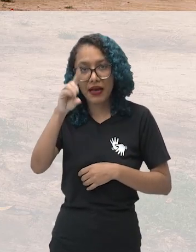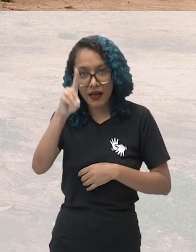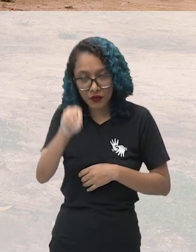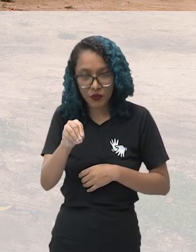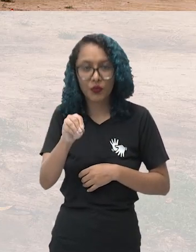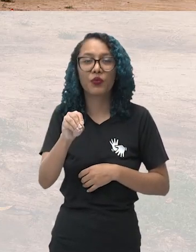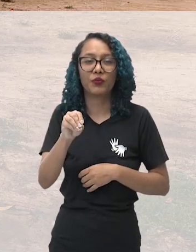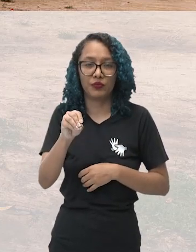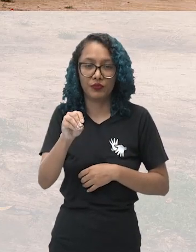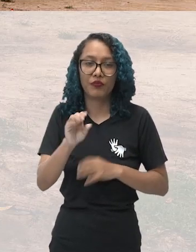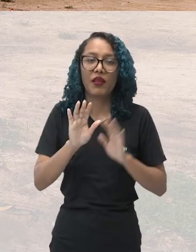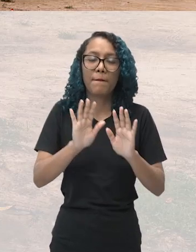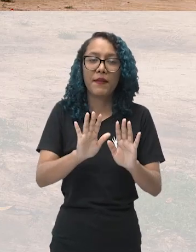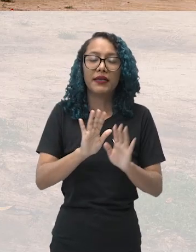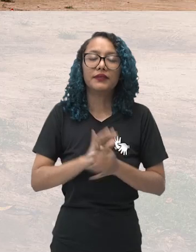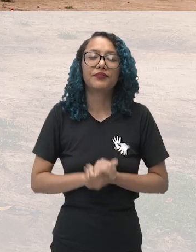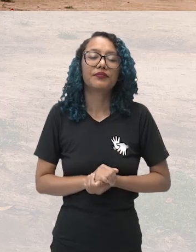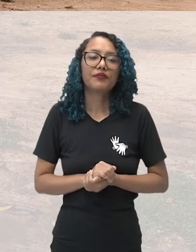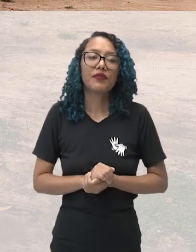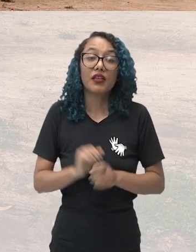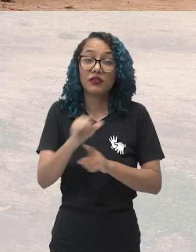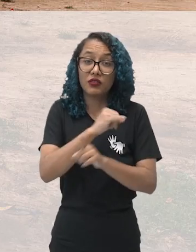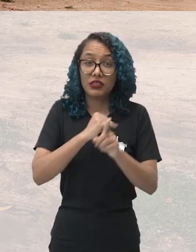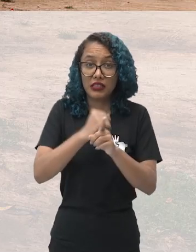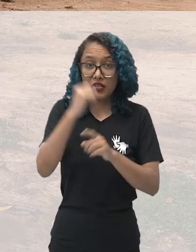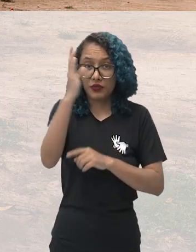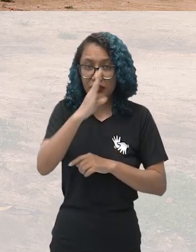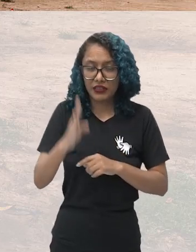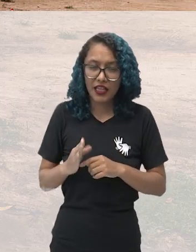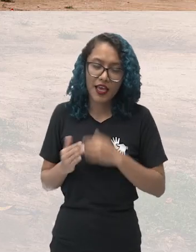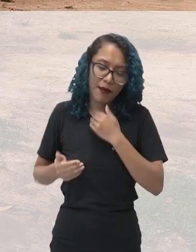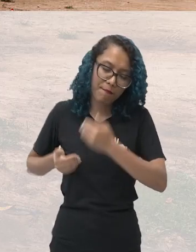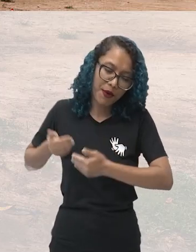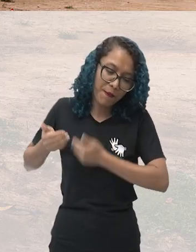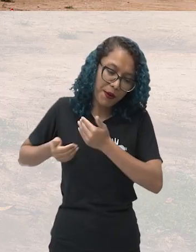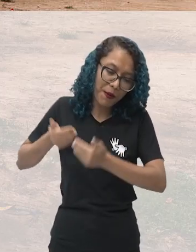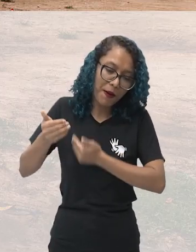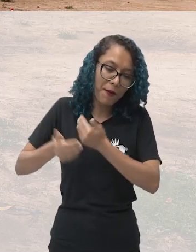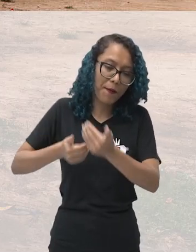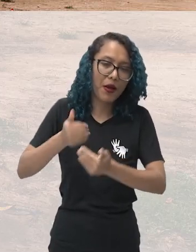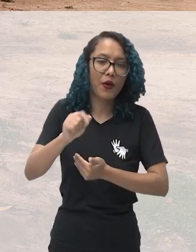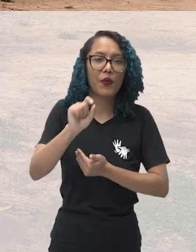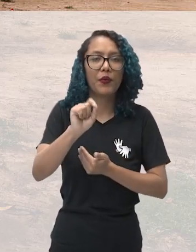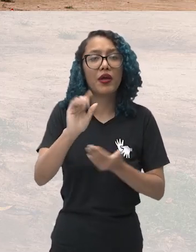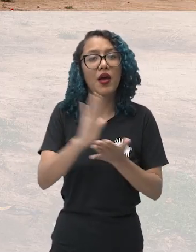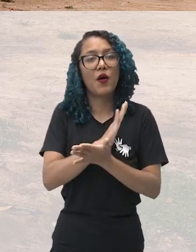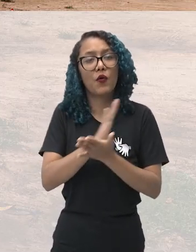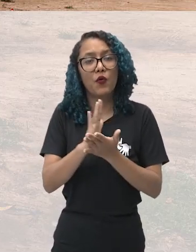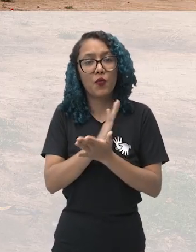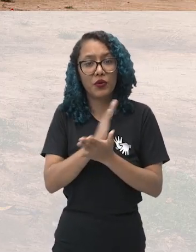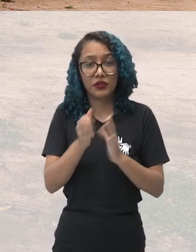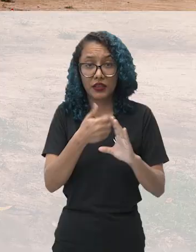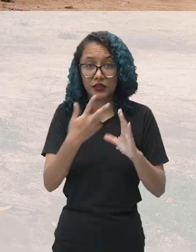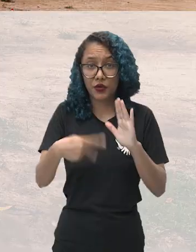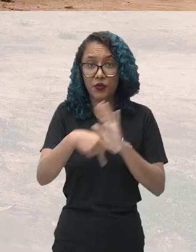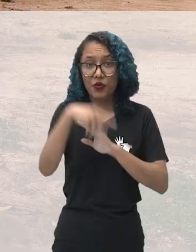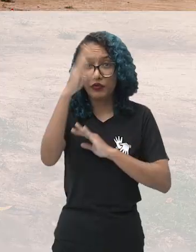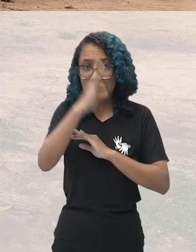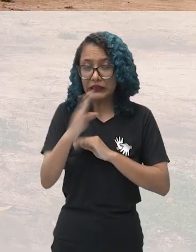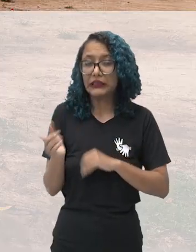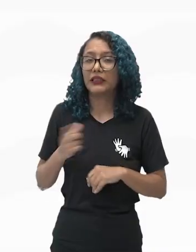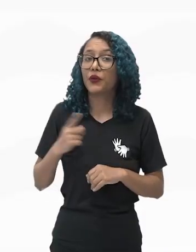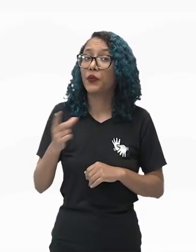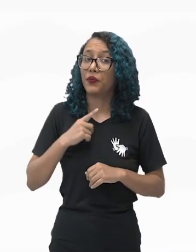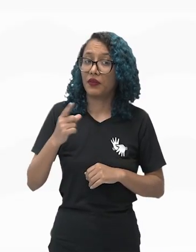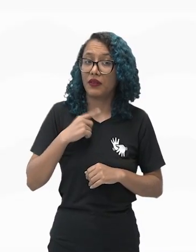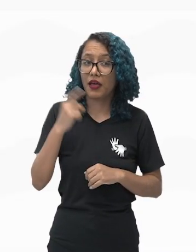da sociedade brasileira ao longo do tempo, nós temos aí algumas características da nossa população brasileira, como nós vamos ver